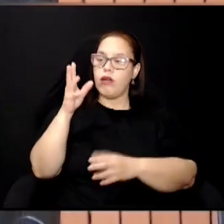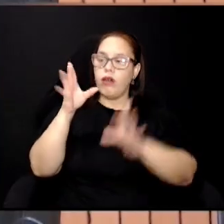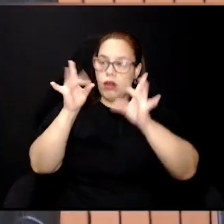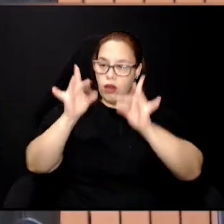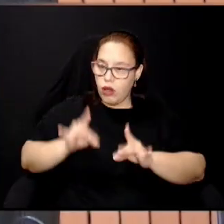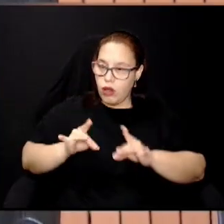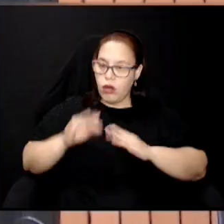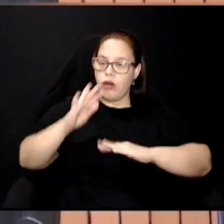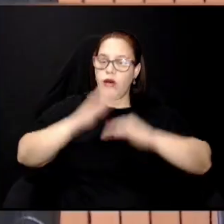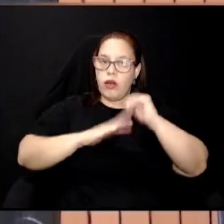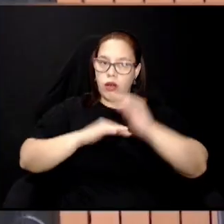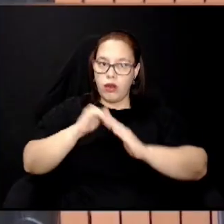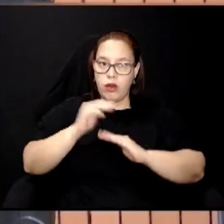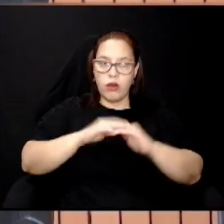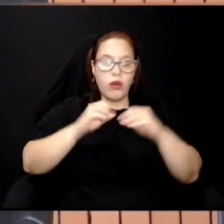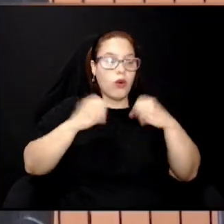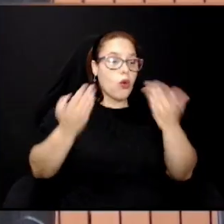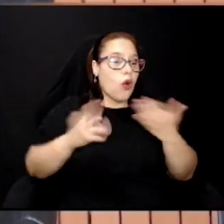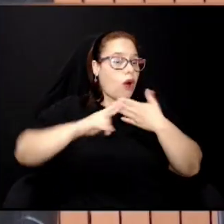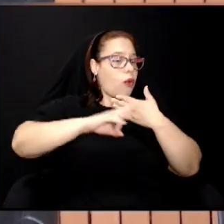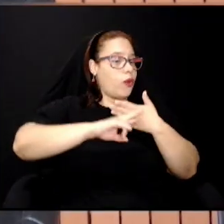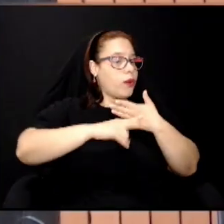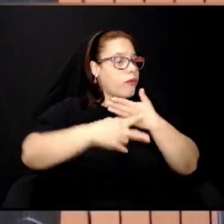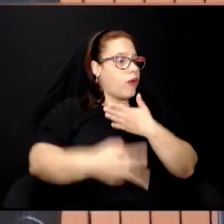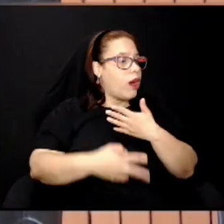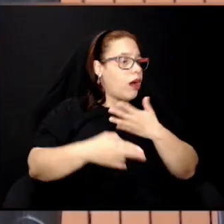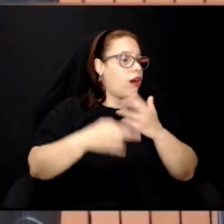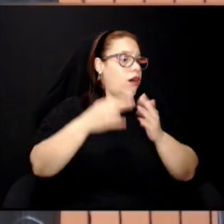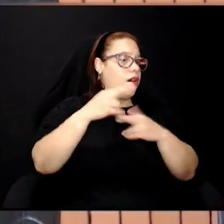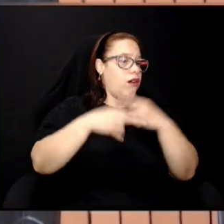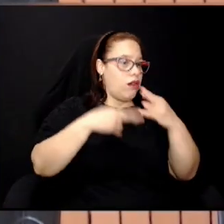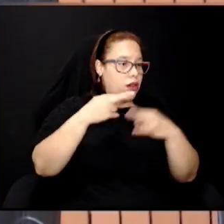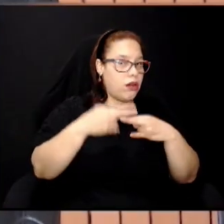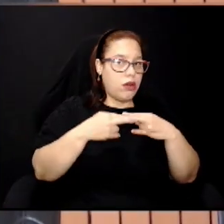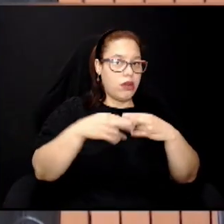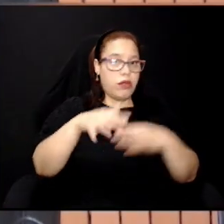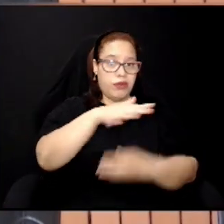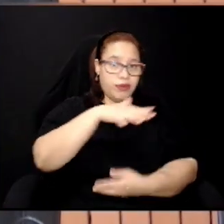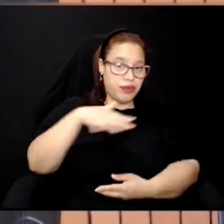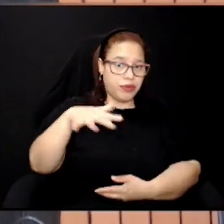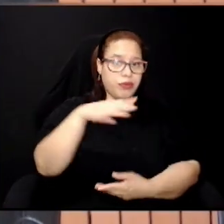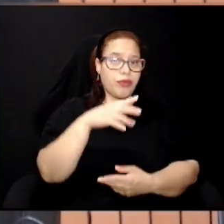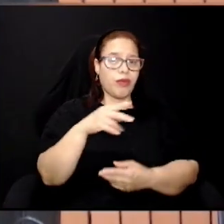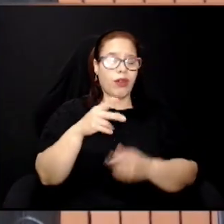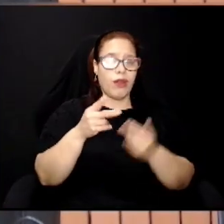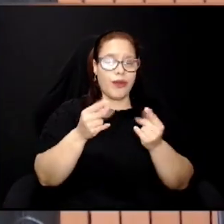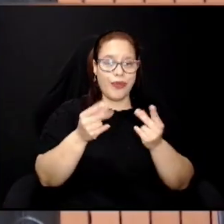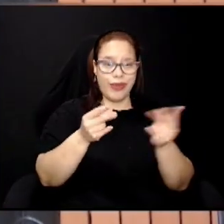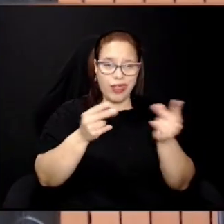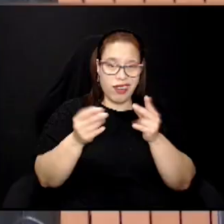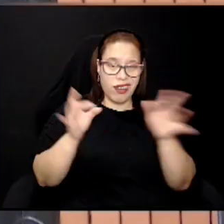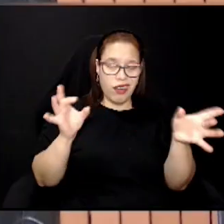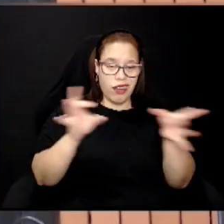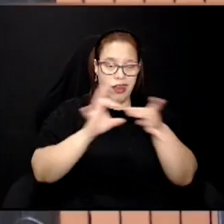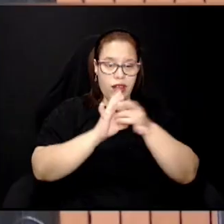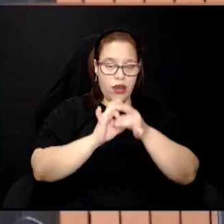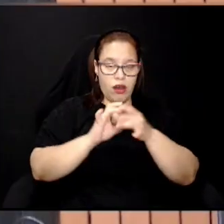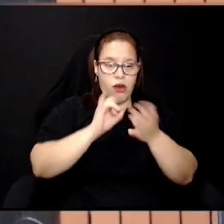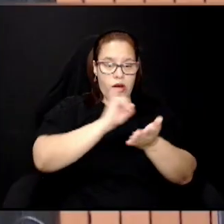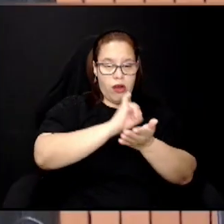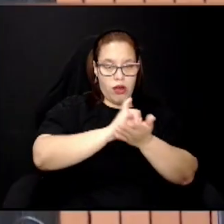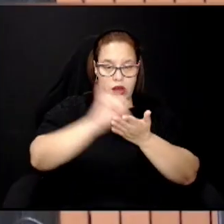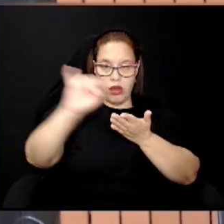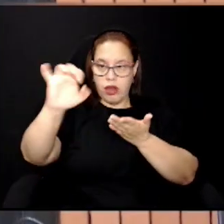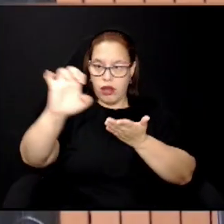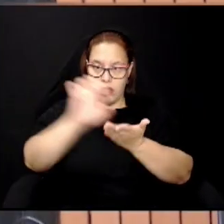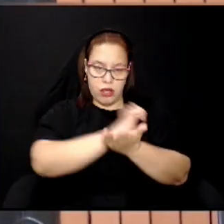Qual o impacto dessa reforma sobre o ambiente de negócios ligados à importação e